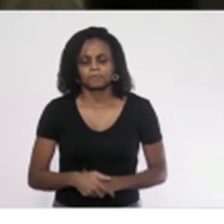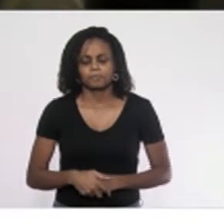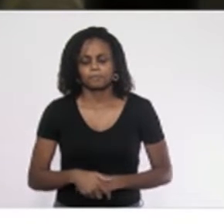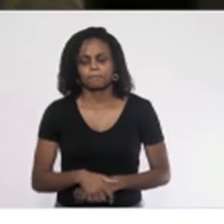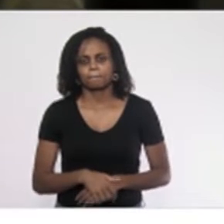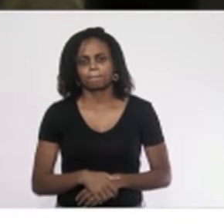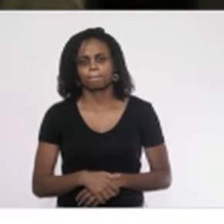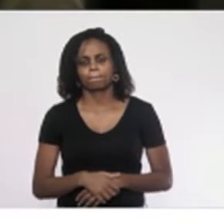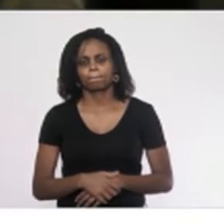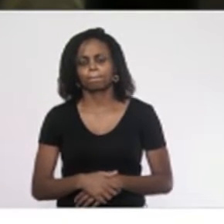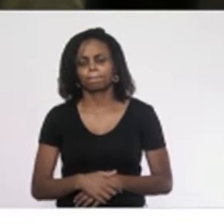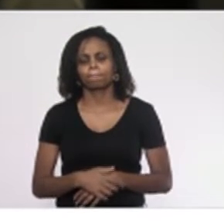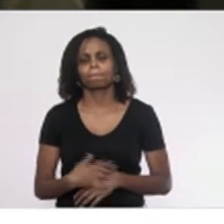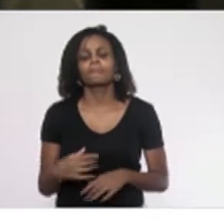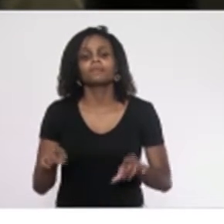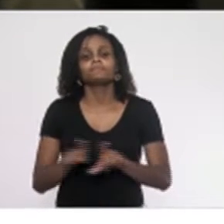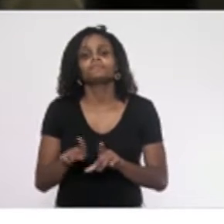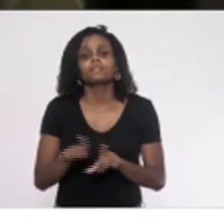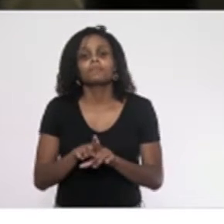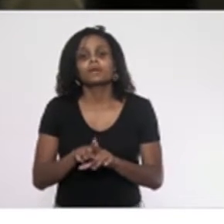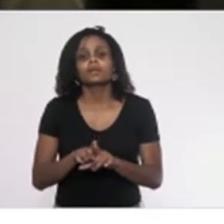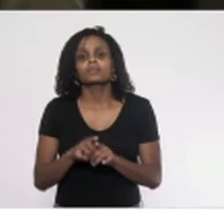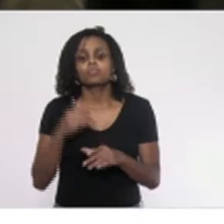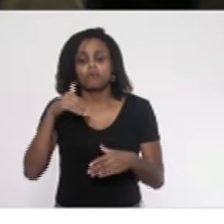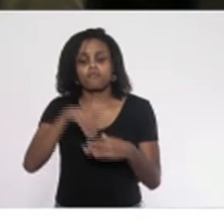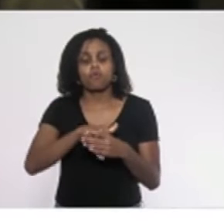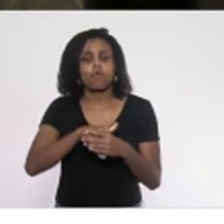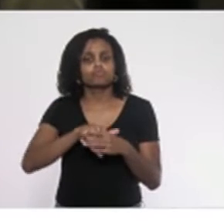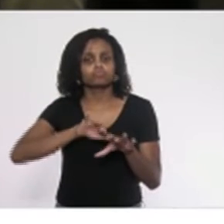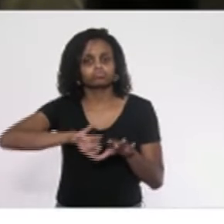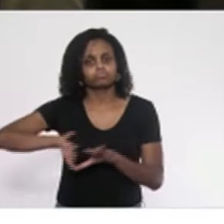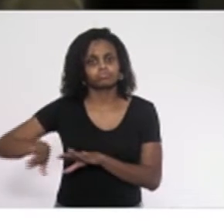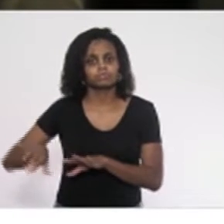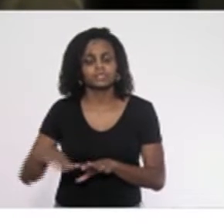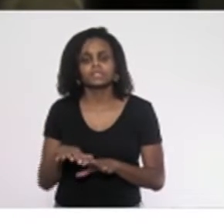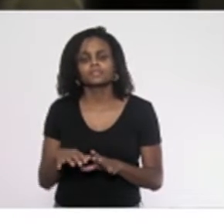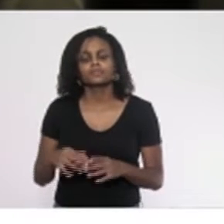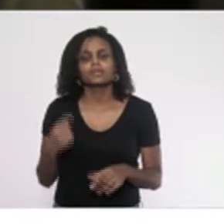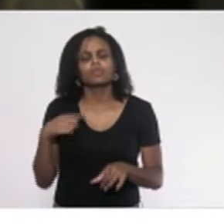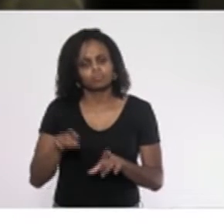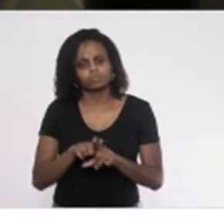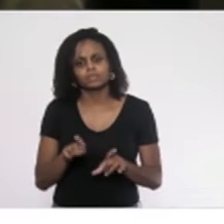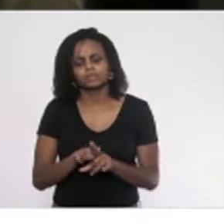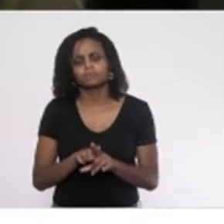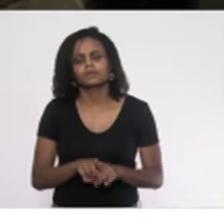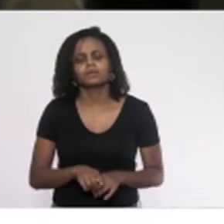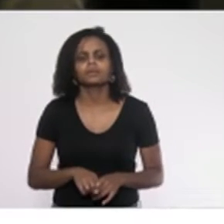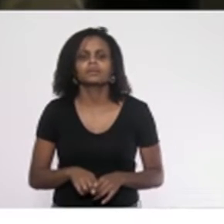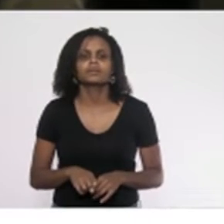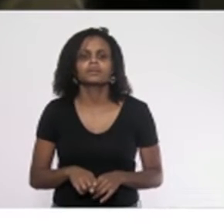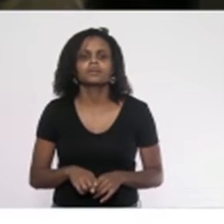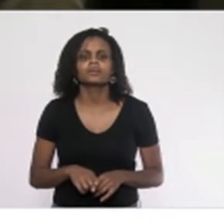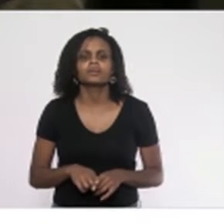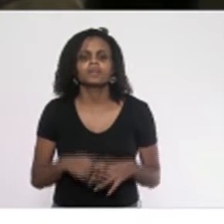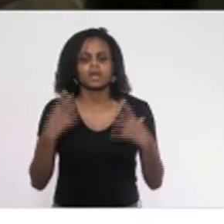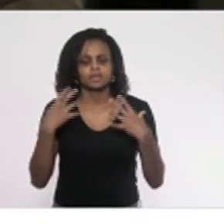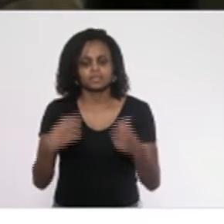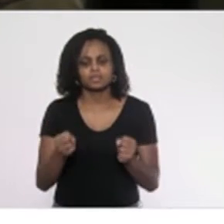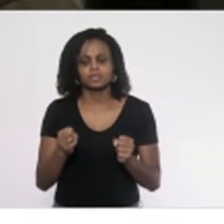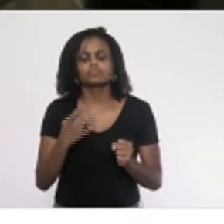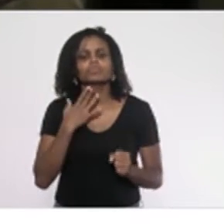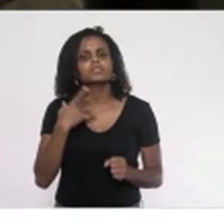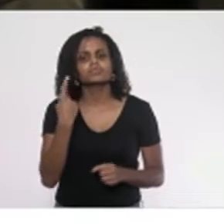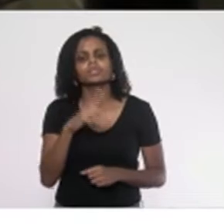também, no meu voto separado, evidentemente, eu também estou acatando esse